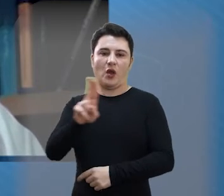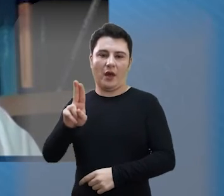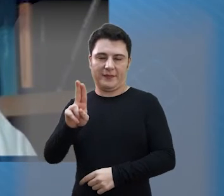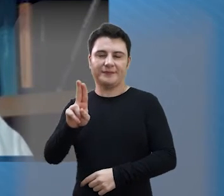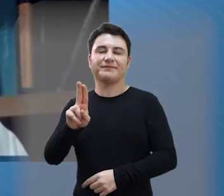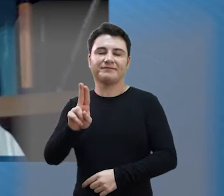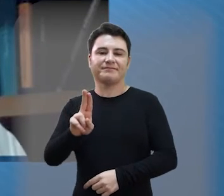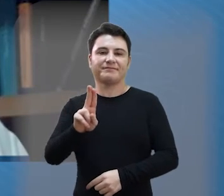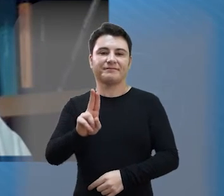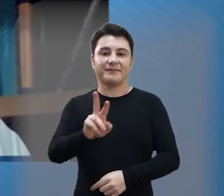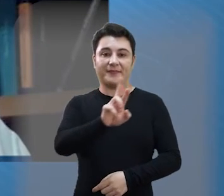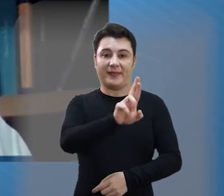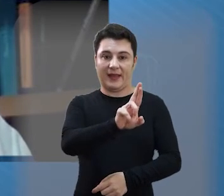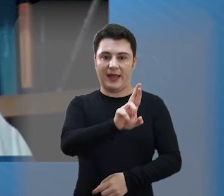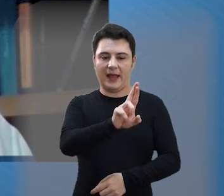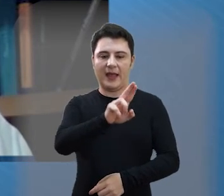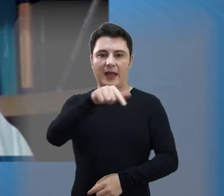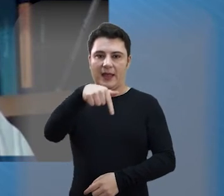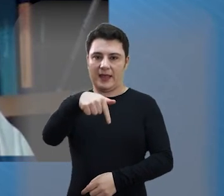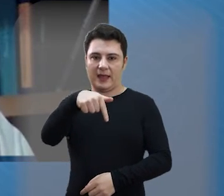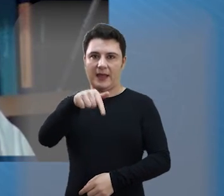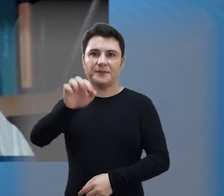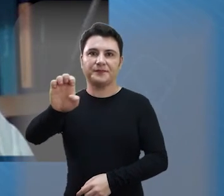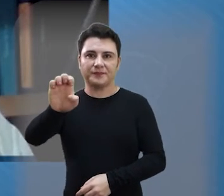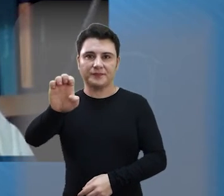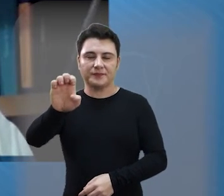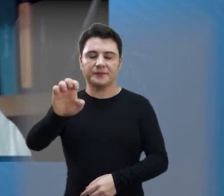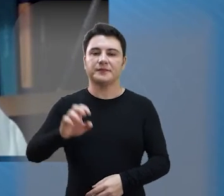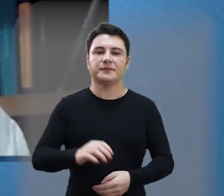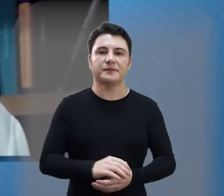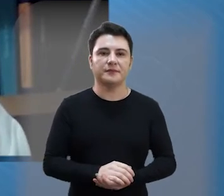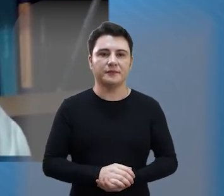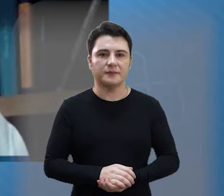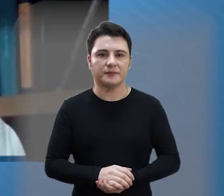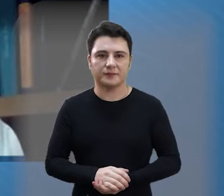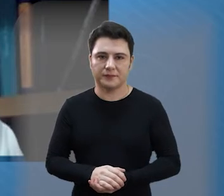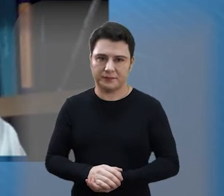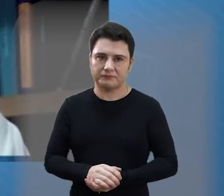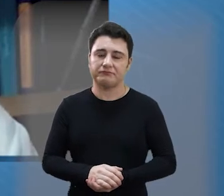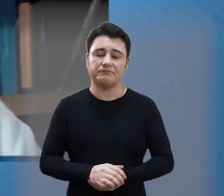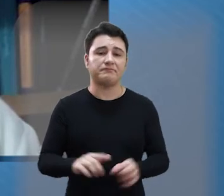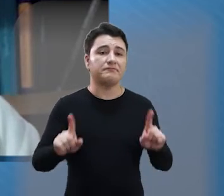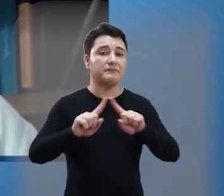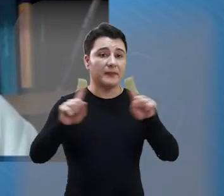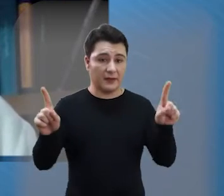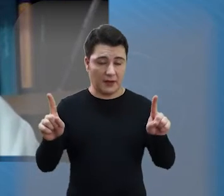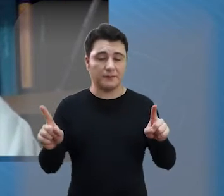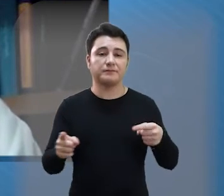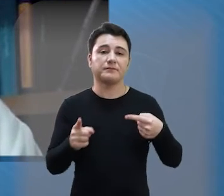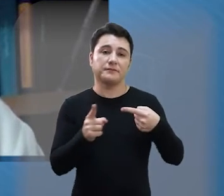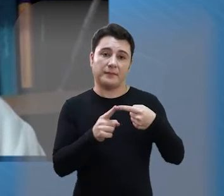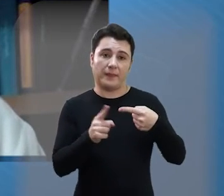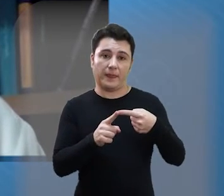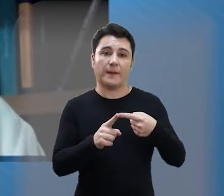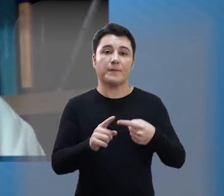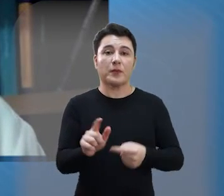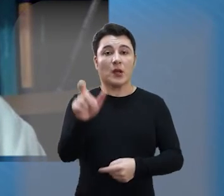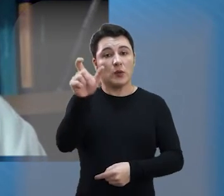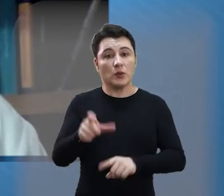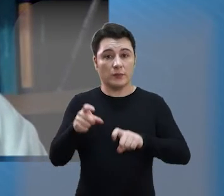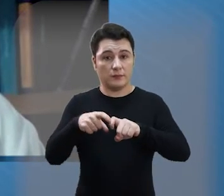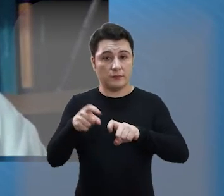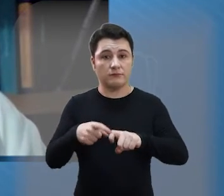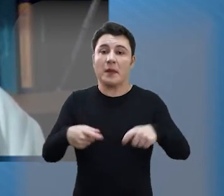um númerozinho na frente, tá? Que é o Registro de Qualificação de Especialista, que chama